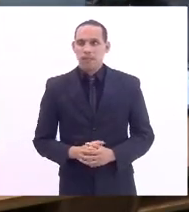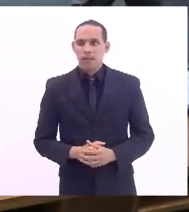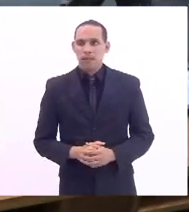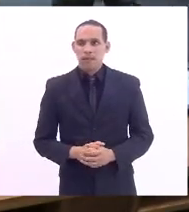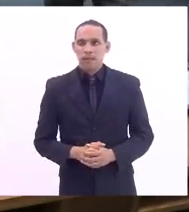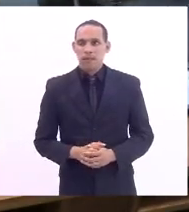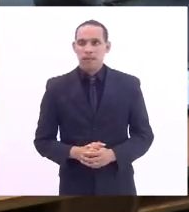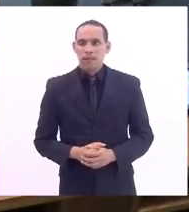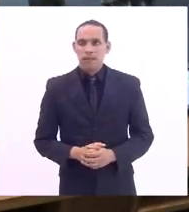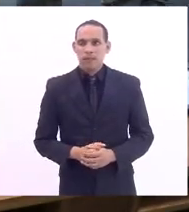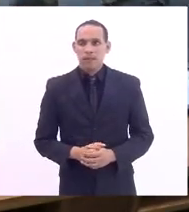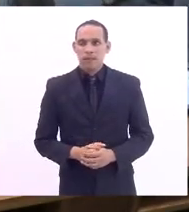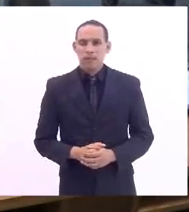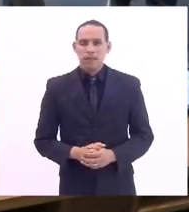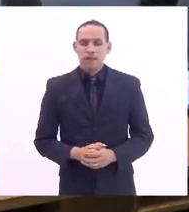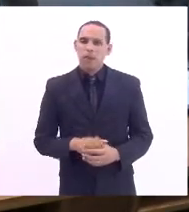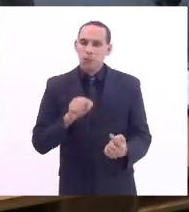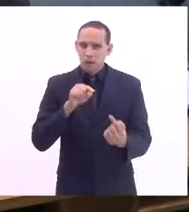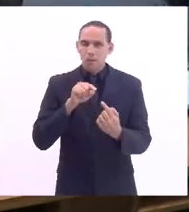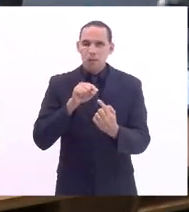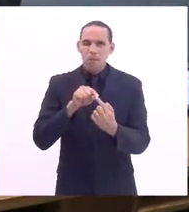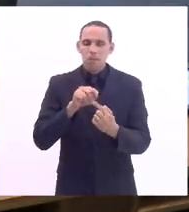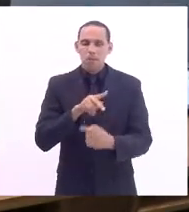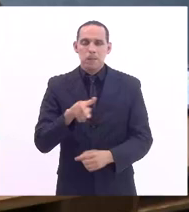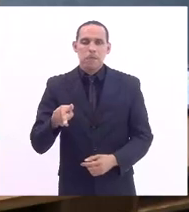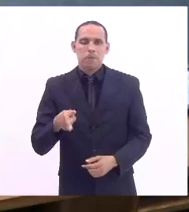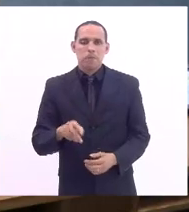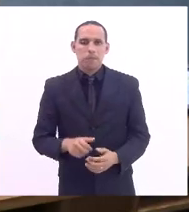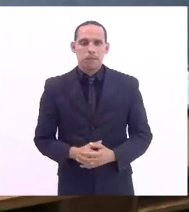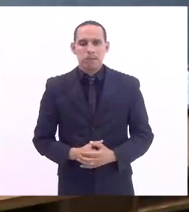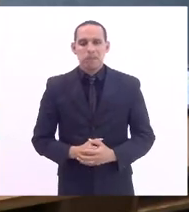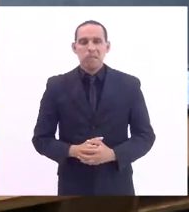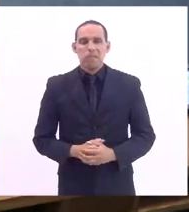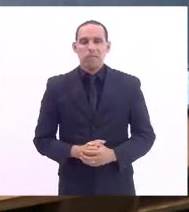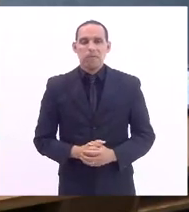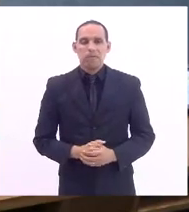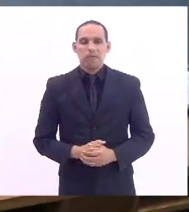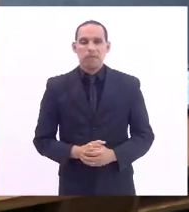amigo. Favorável, presidente.